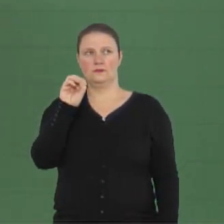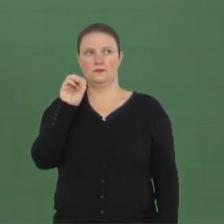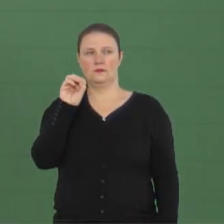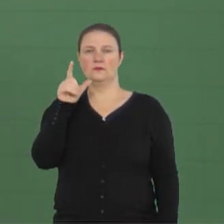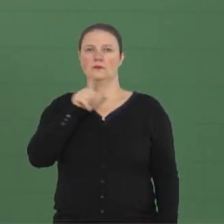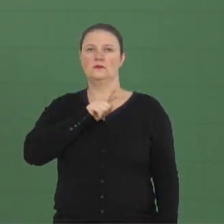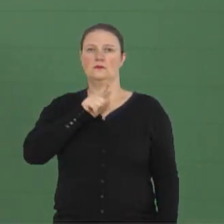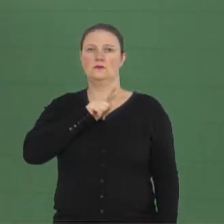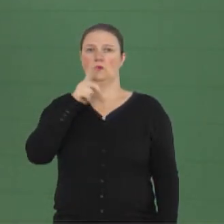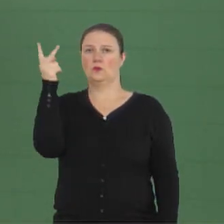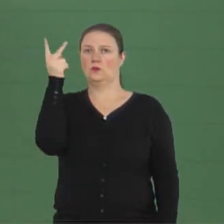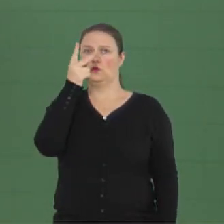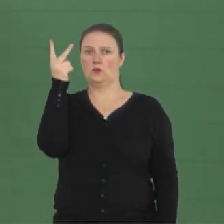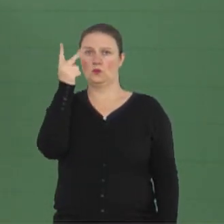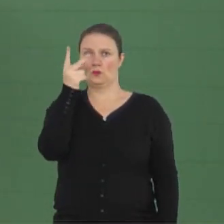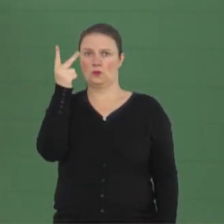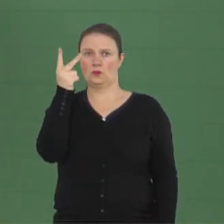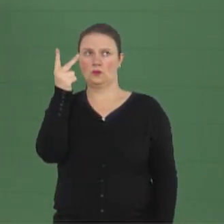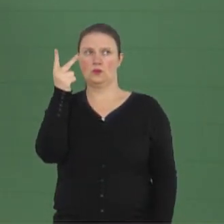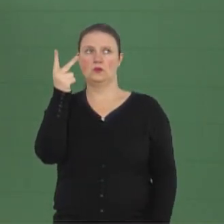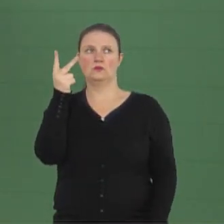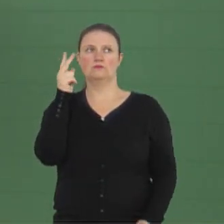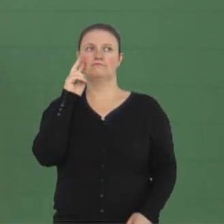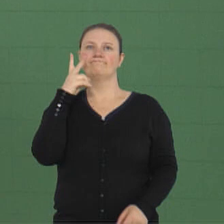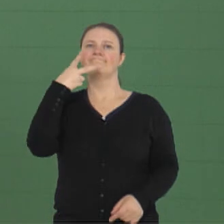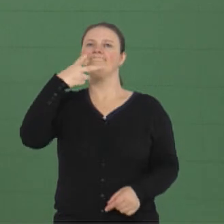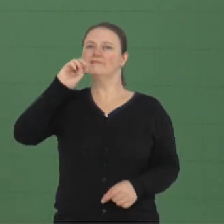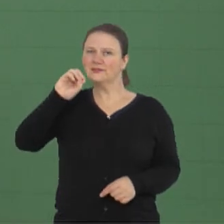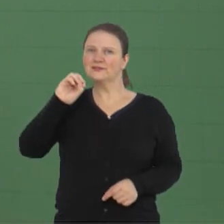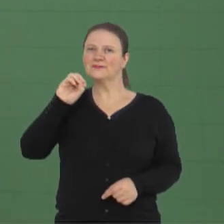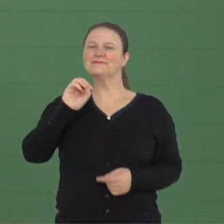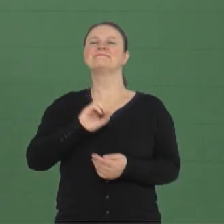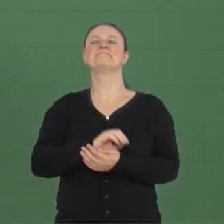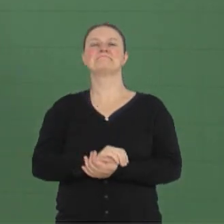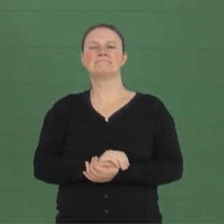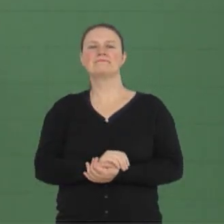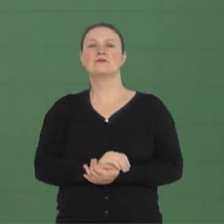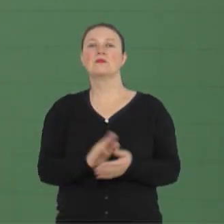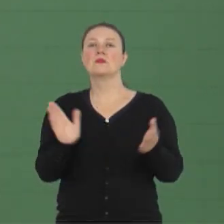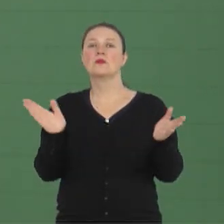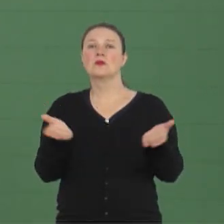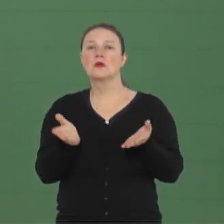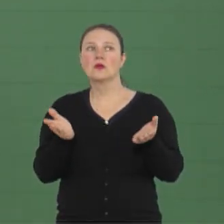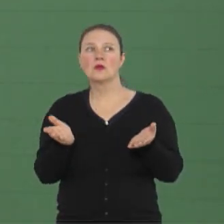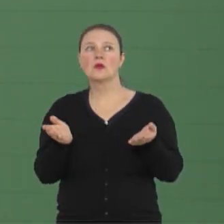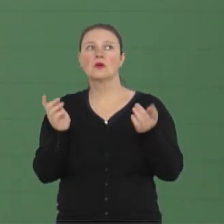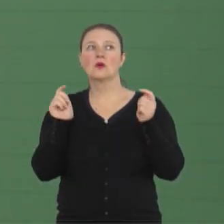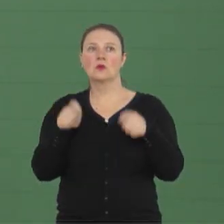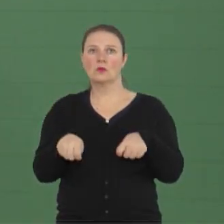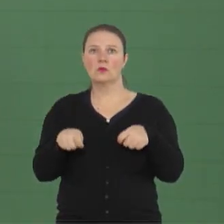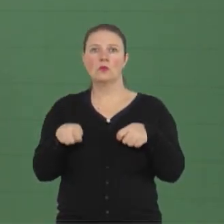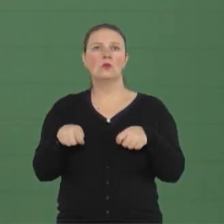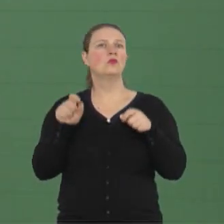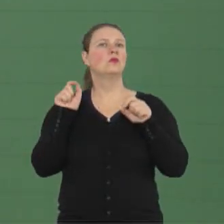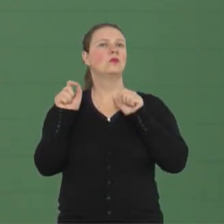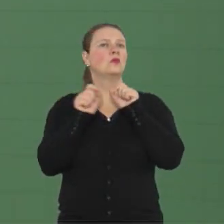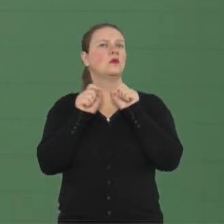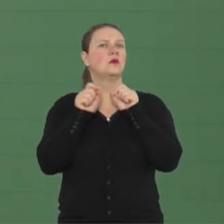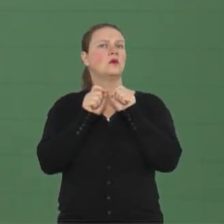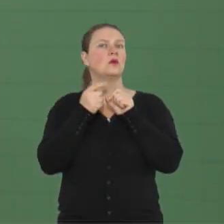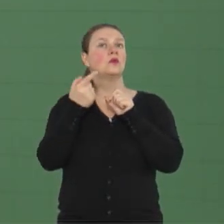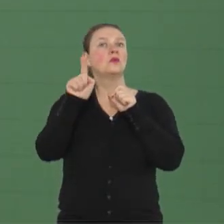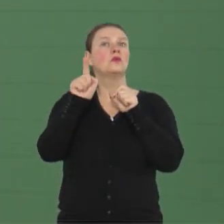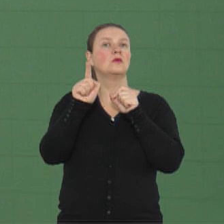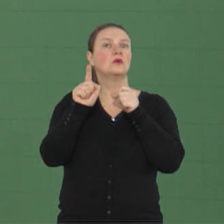eu tenho exatamente isso que você falou, 20. Desta forma, nós temos ainda a